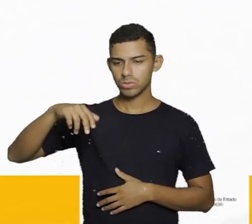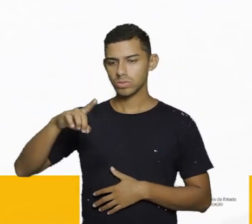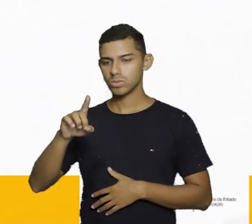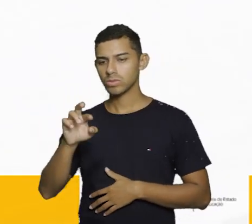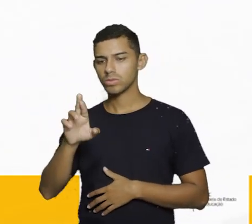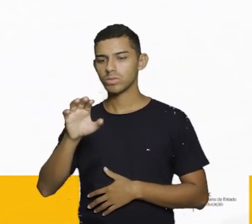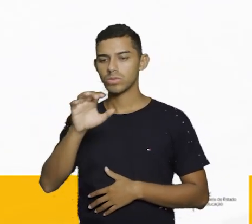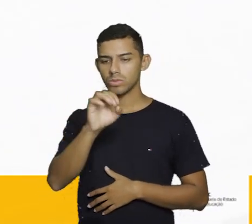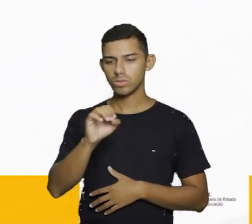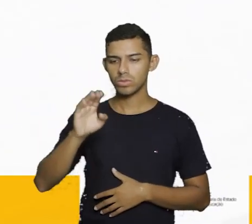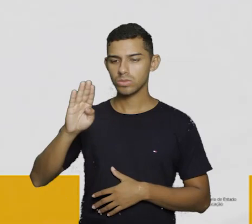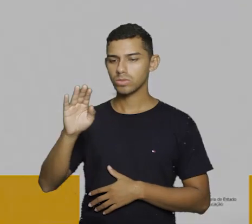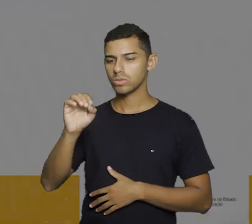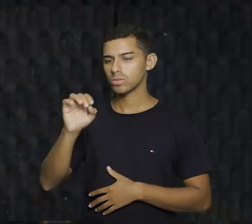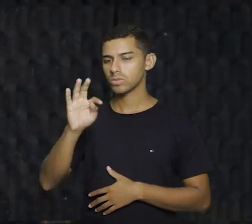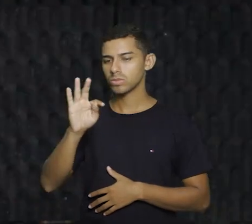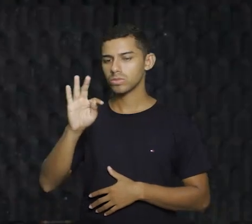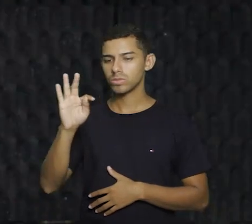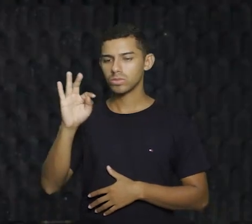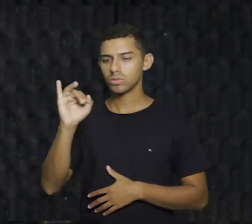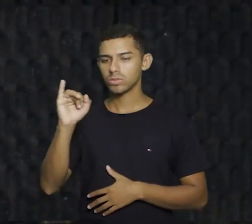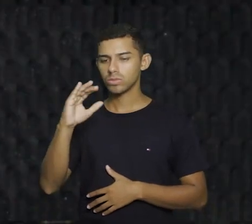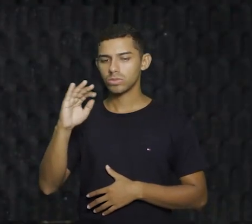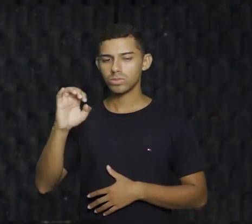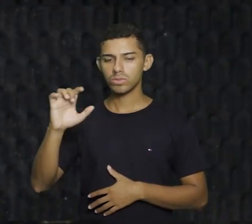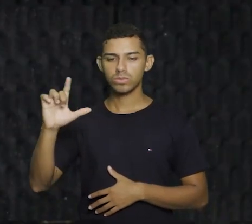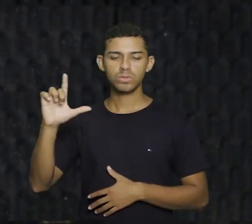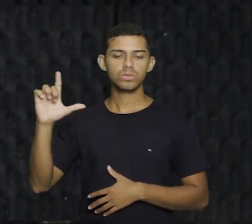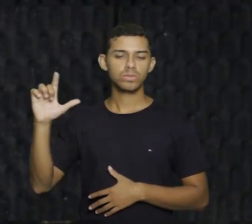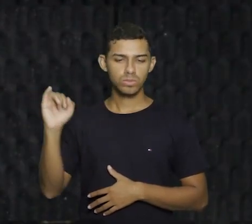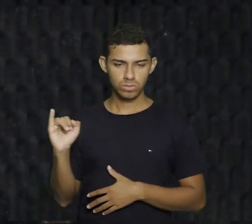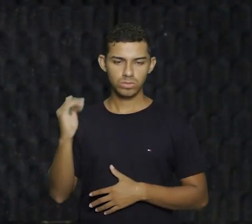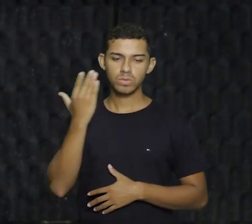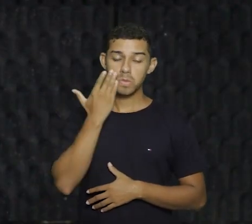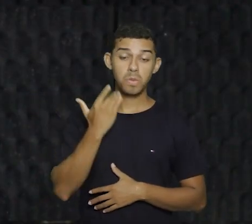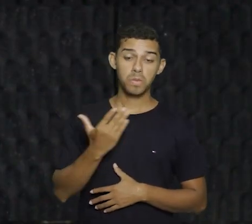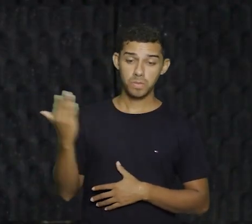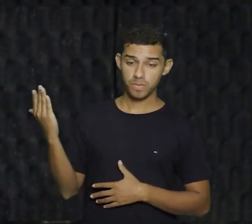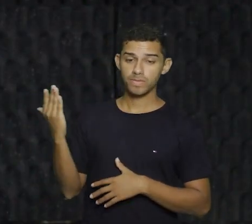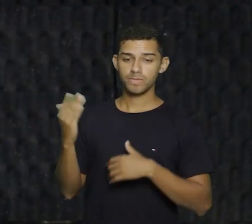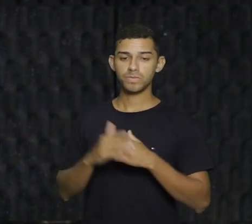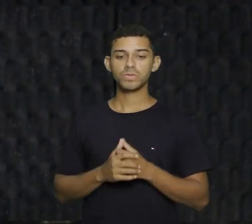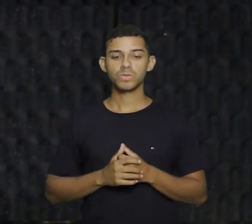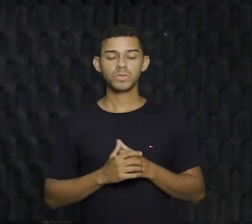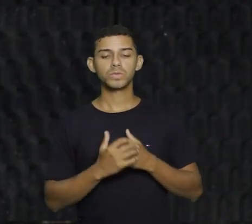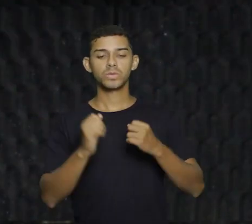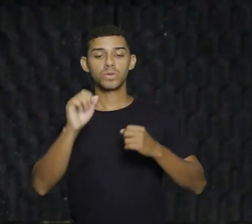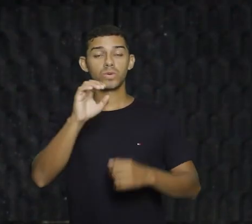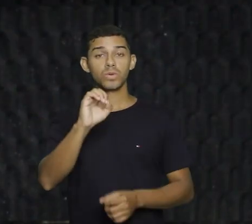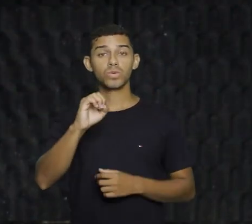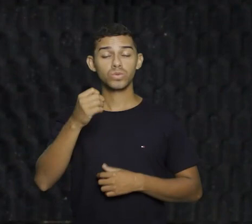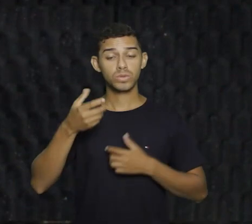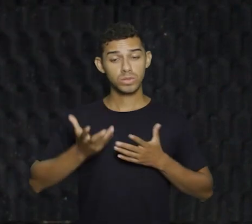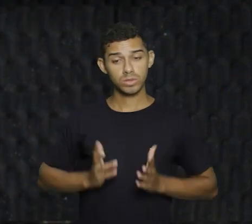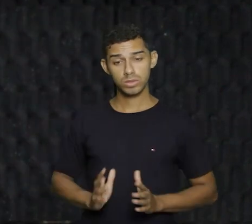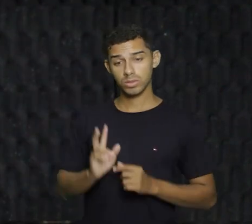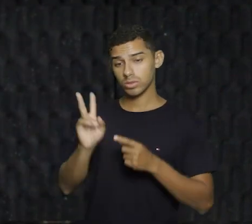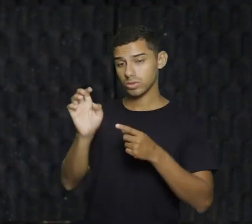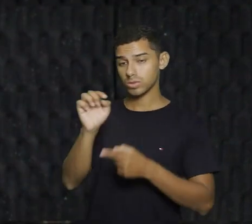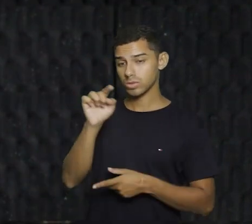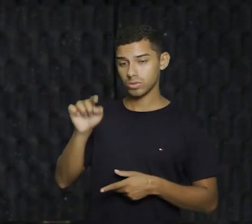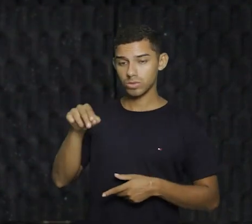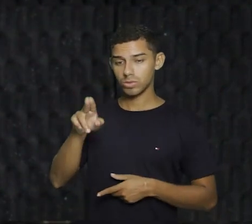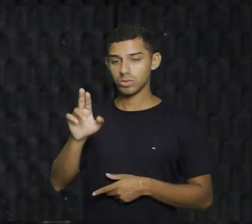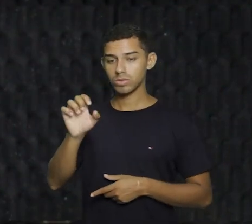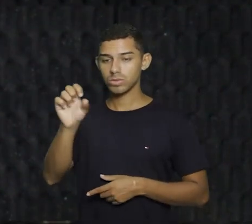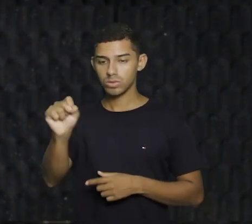Sandro Felipe Botticelli, e a Botticelli era apelido, vendo o nascimento da Vênus de Botticelli, aquele que eu falei para vocês, e se